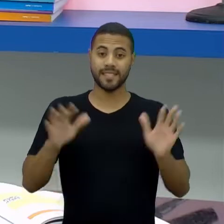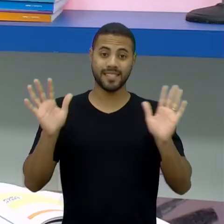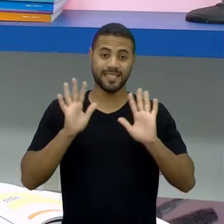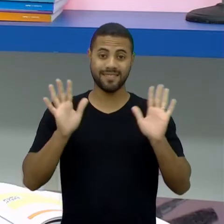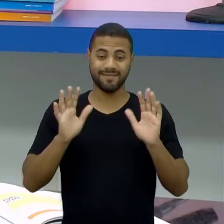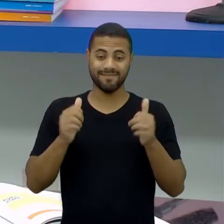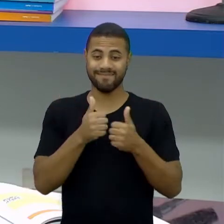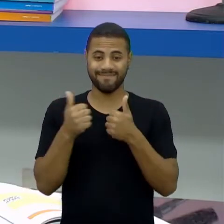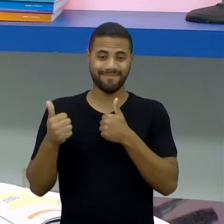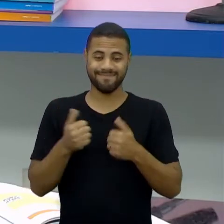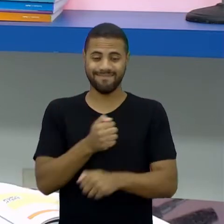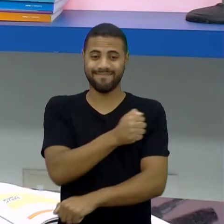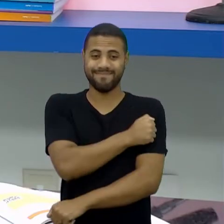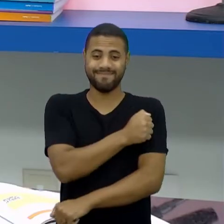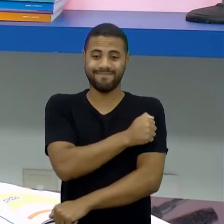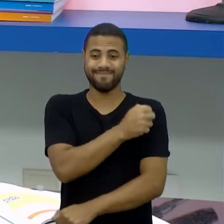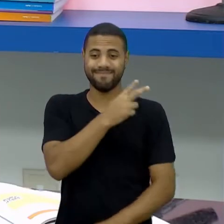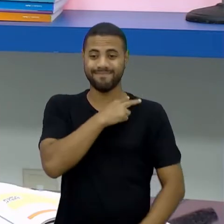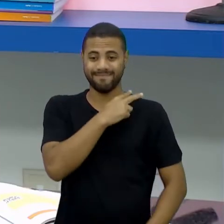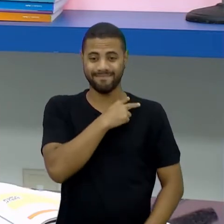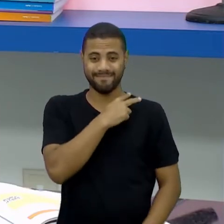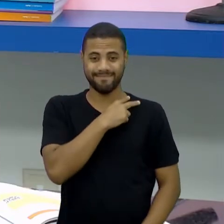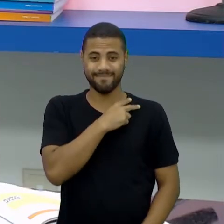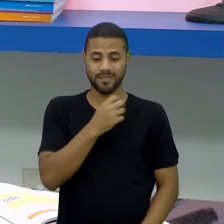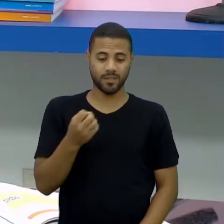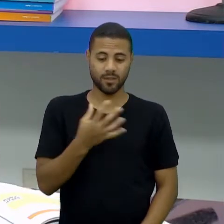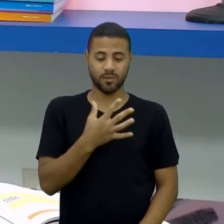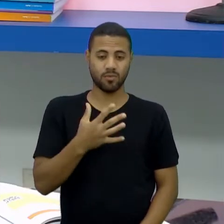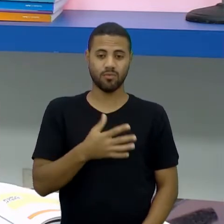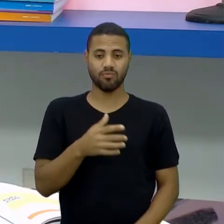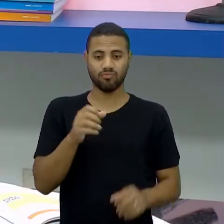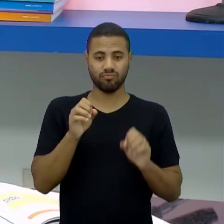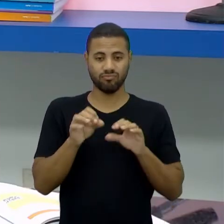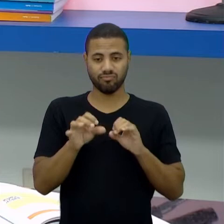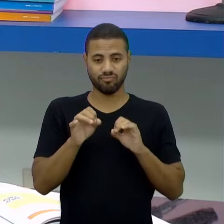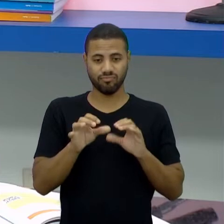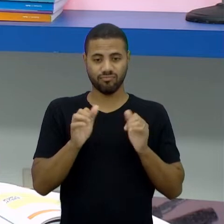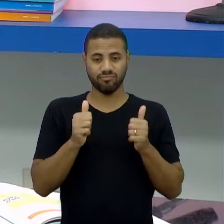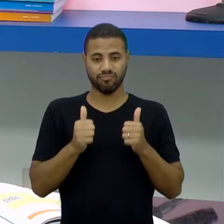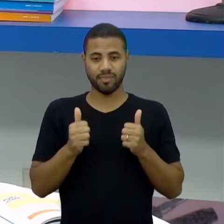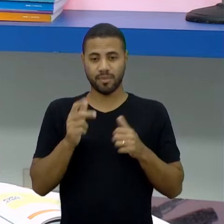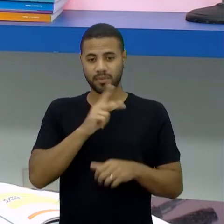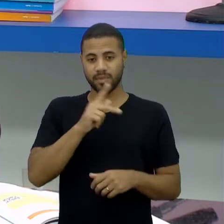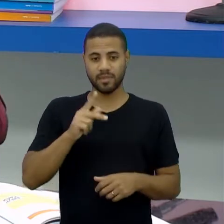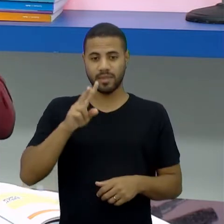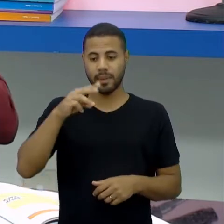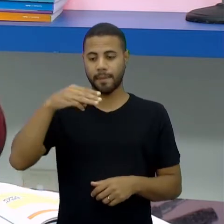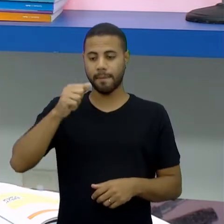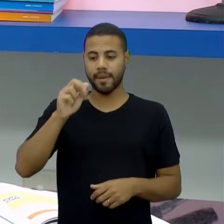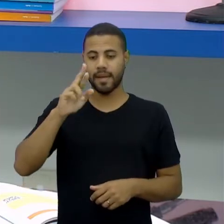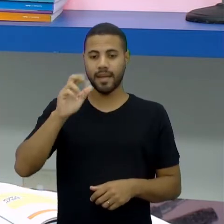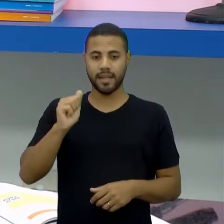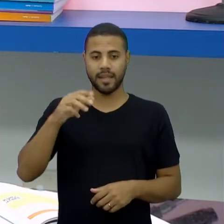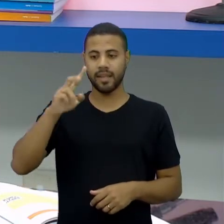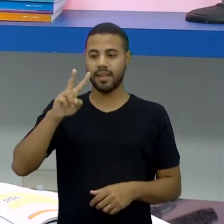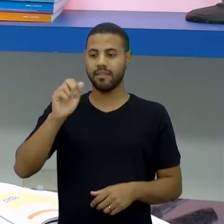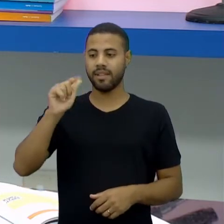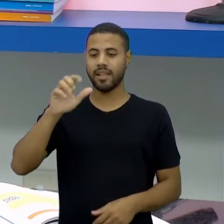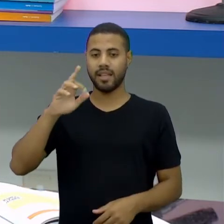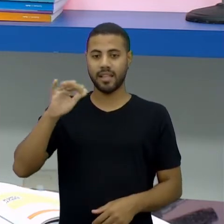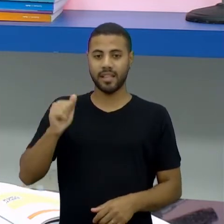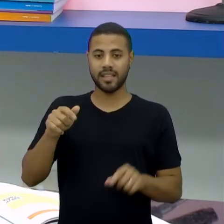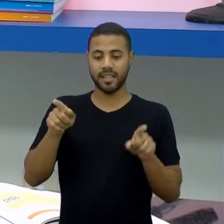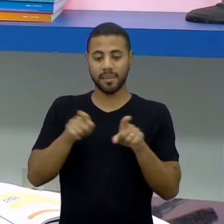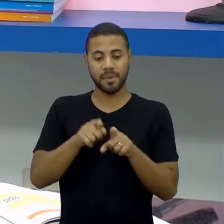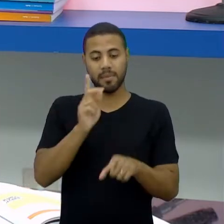Olá, estudantes da segunda série do novo ensino médio. Eu sou a professora Mara Valéria. Olá também, professores